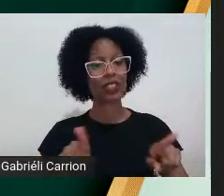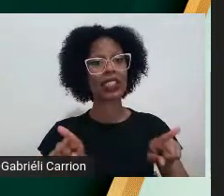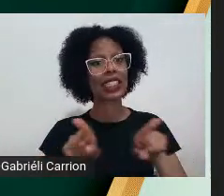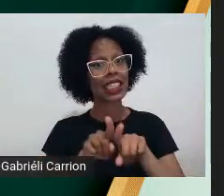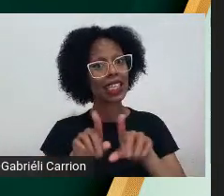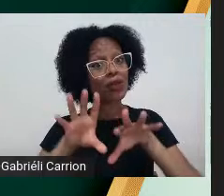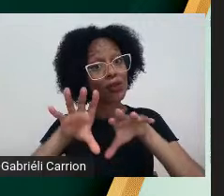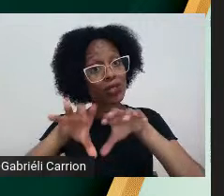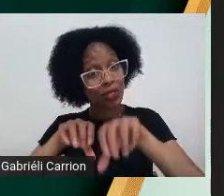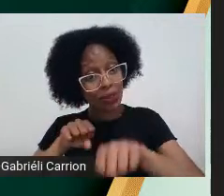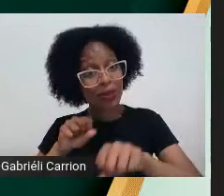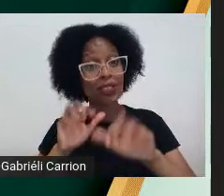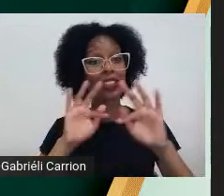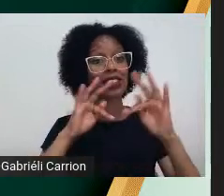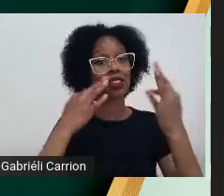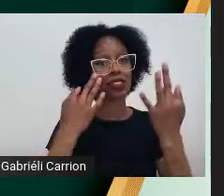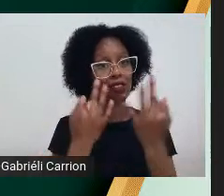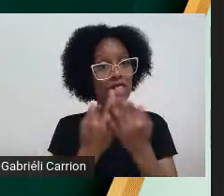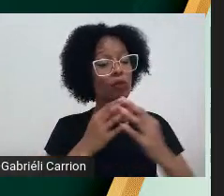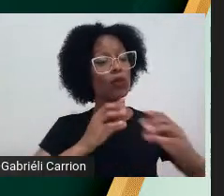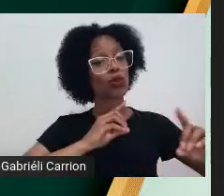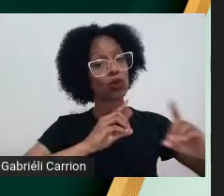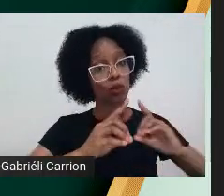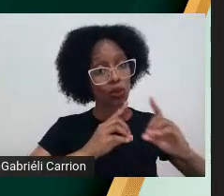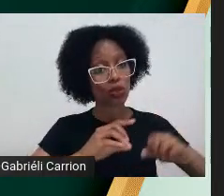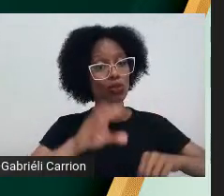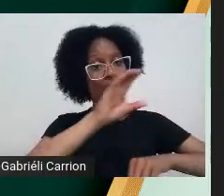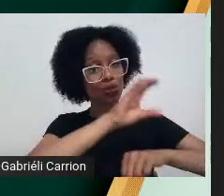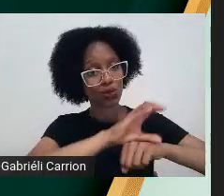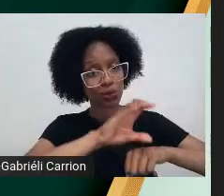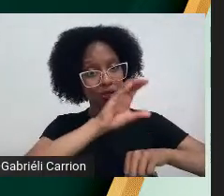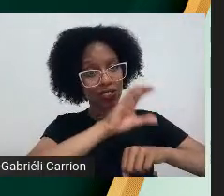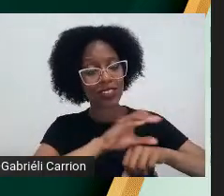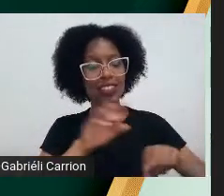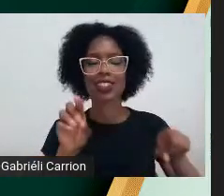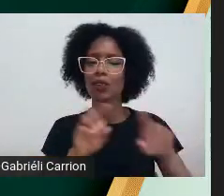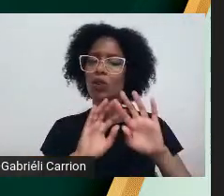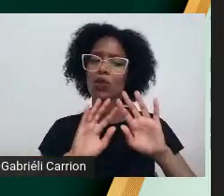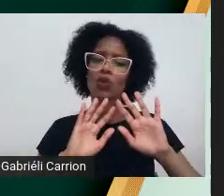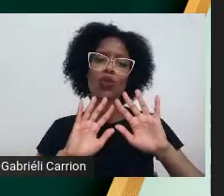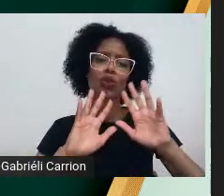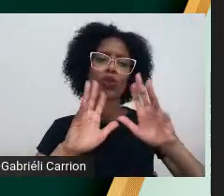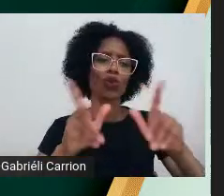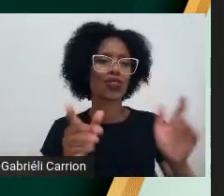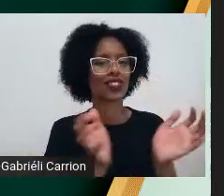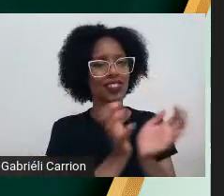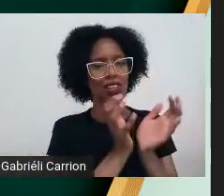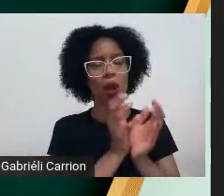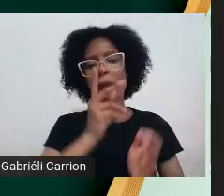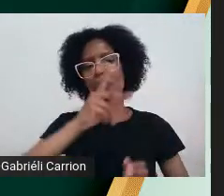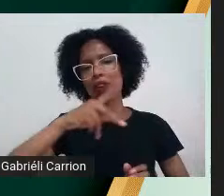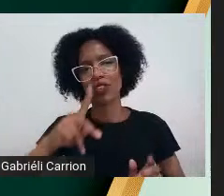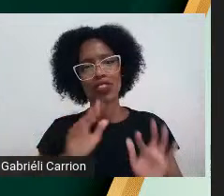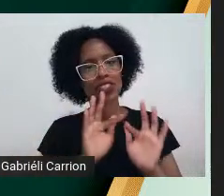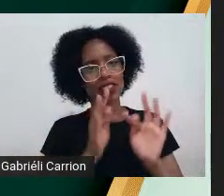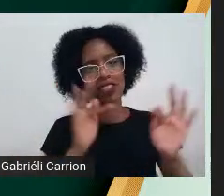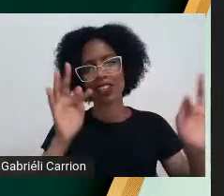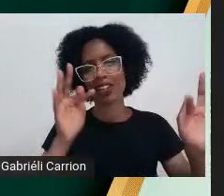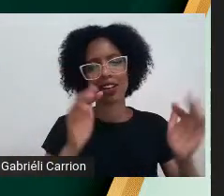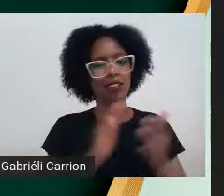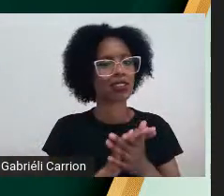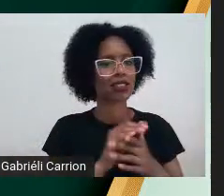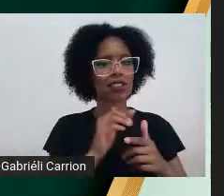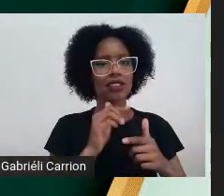formandos e suas famílias, aos coordenadores de curso e aos demais colegas professores, técnicos e